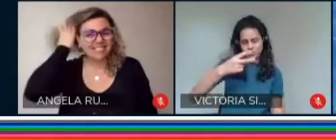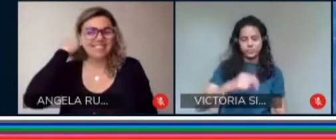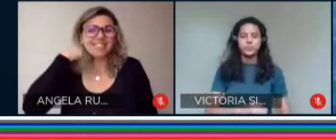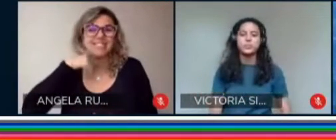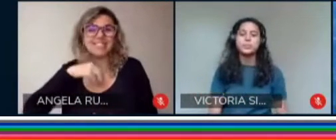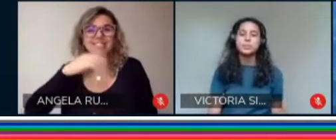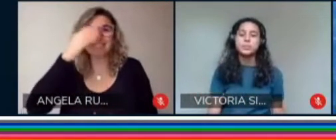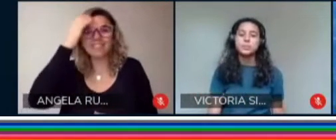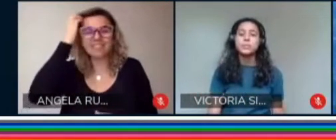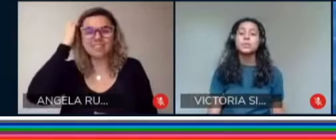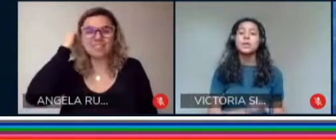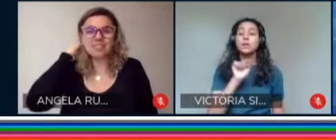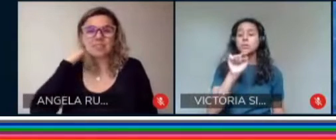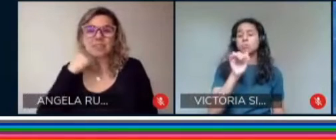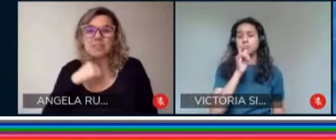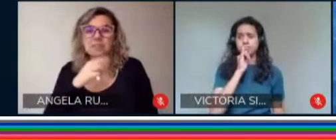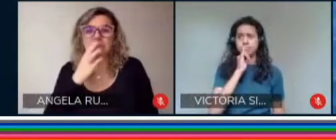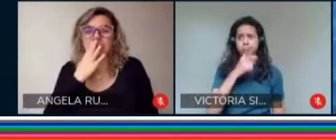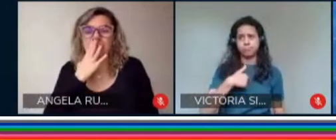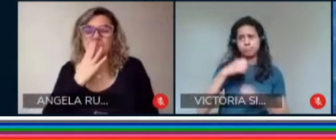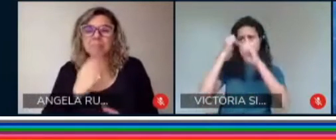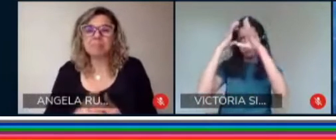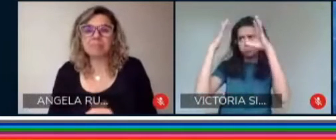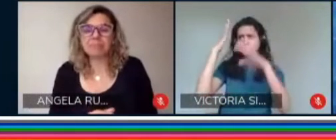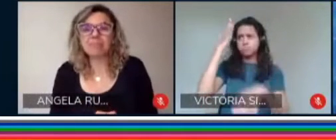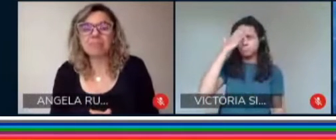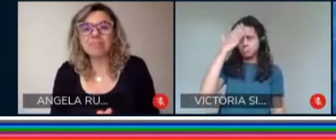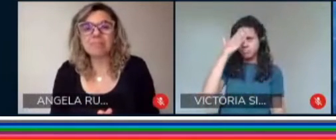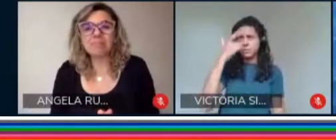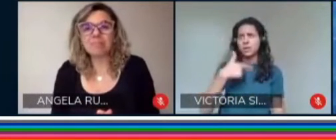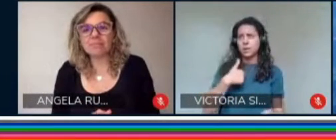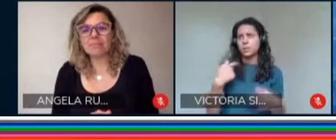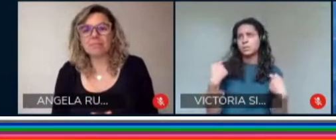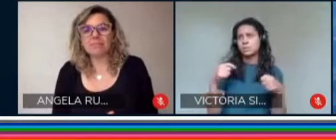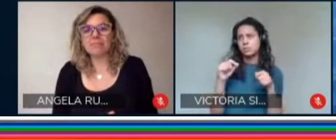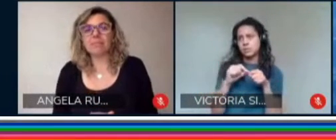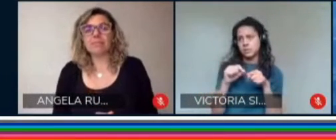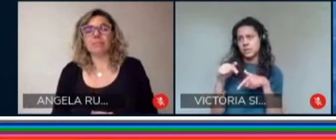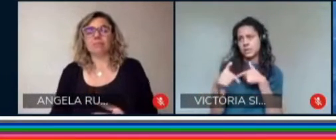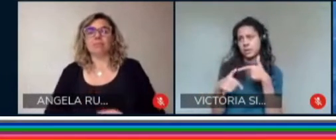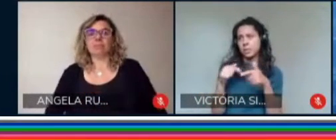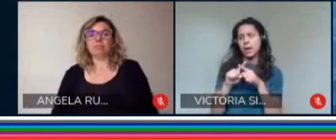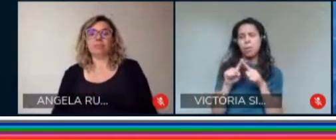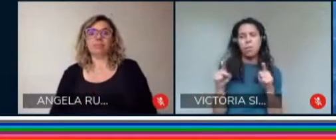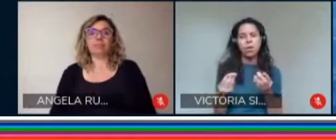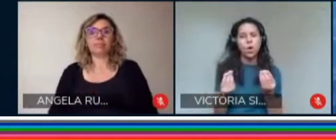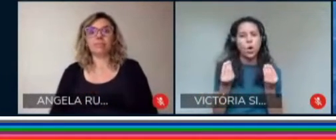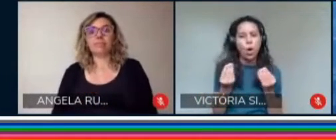Então eu identifiquei que eu preciso fazer um trabalho, mas eu não faço ideia de por onde começar a minha